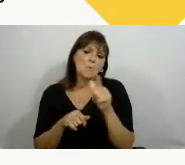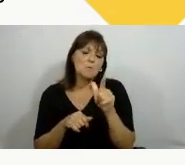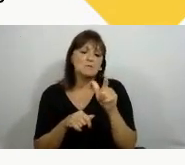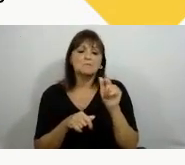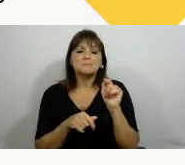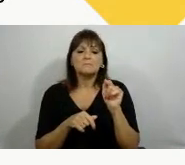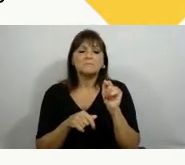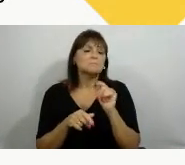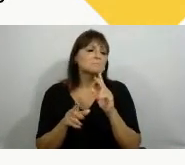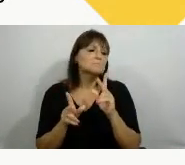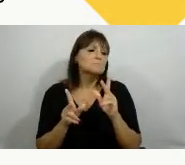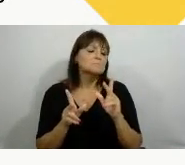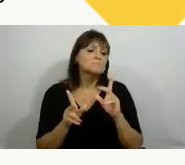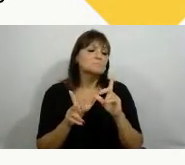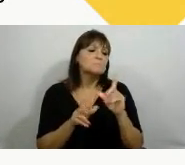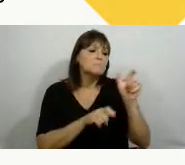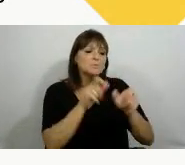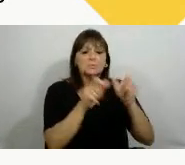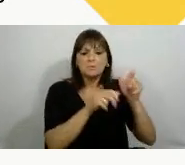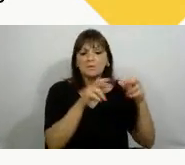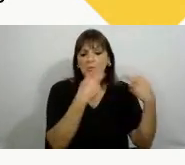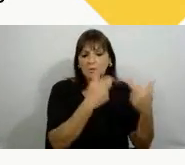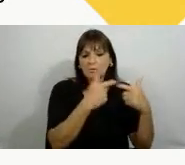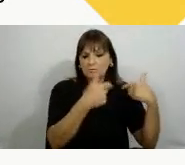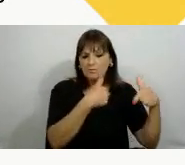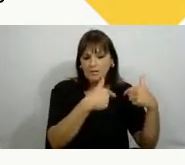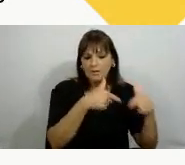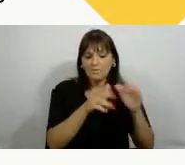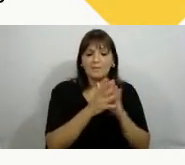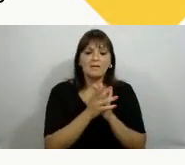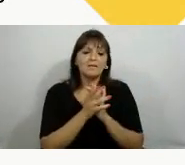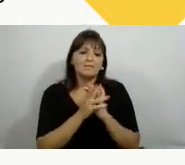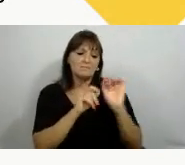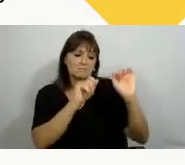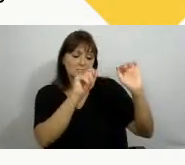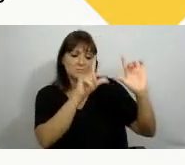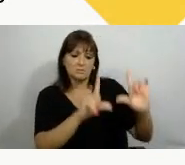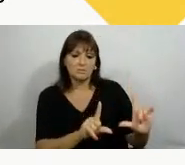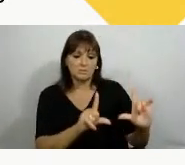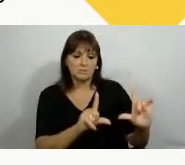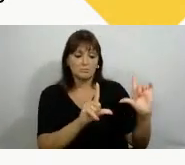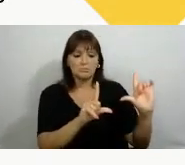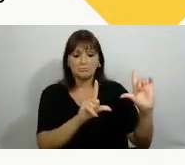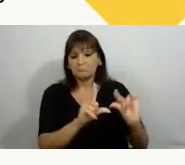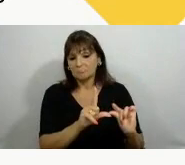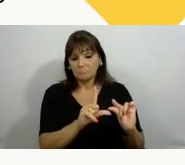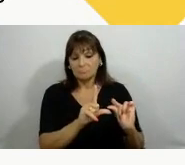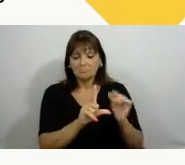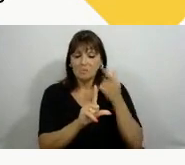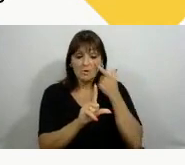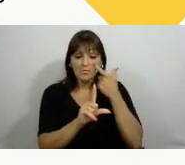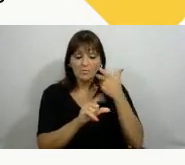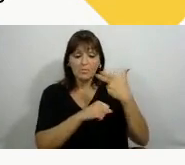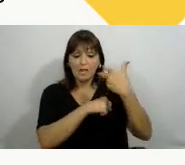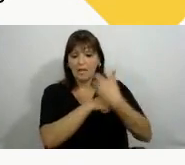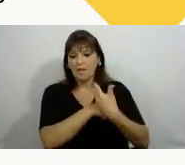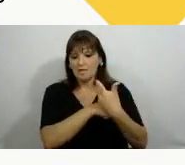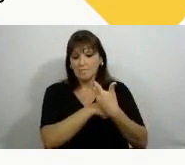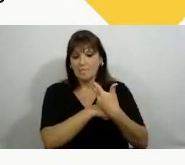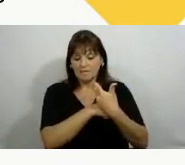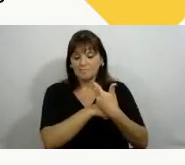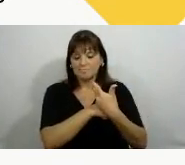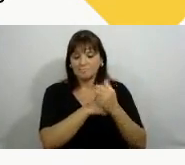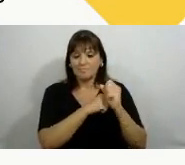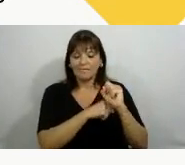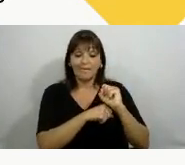por exemplo, né? Às vezes a pessoa está só com a janela minimizada, nem viu que você está com a câmera ligada, e você pode chamar atenção também para esse item